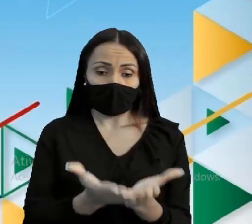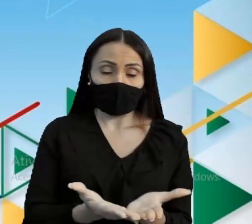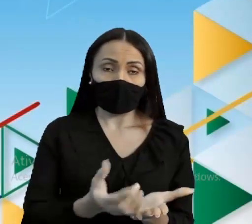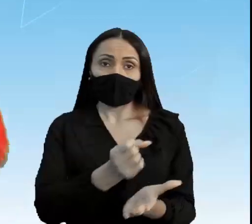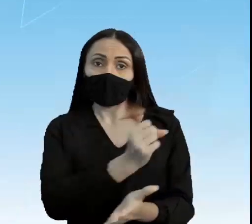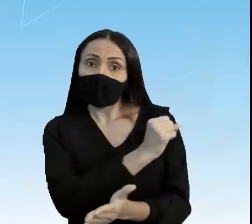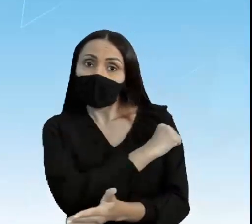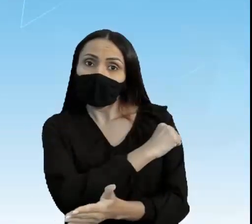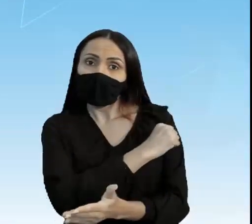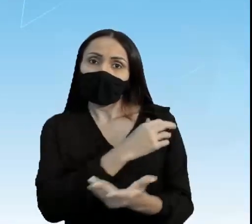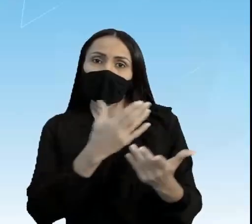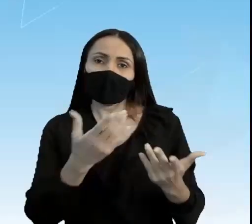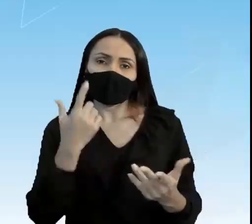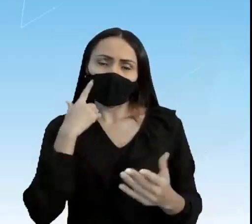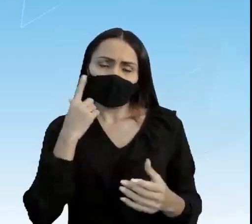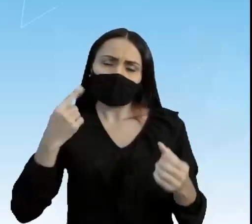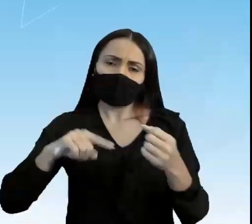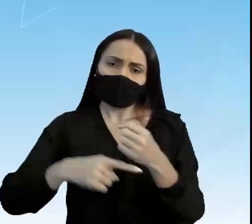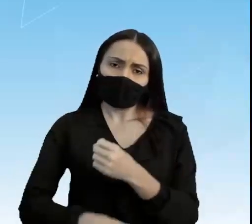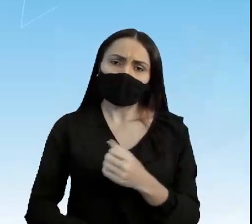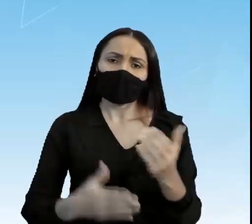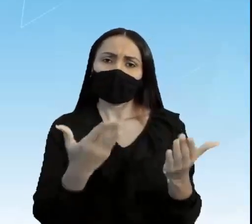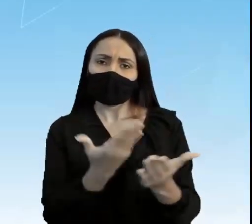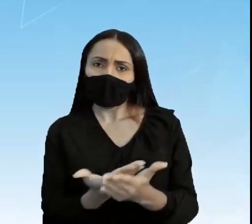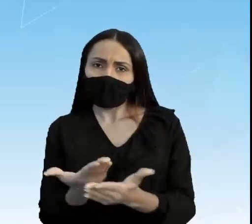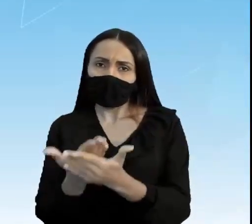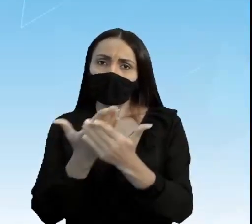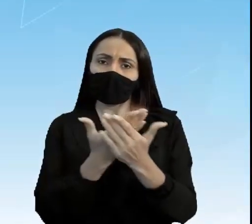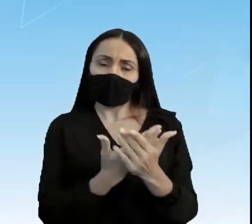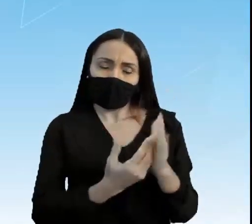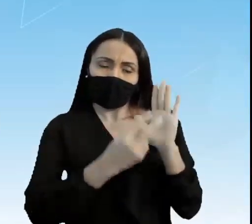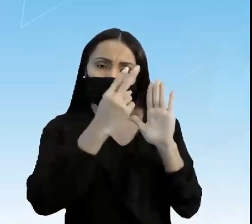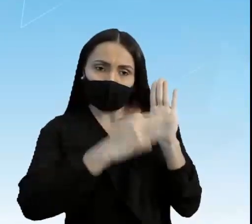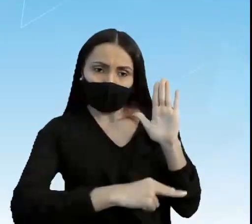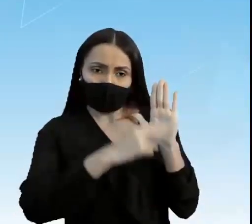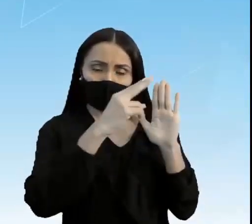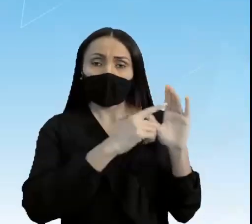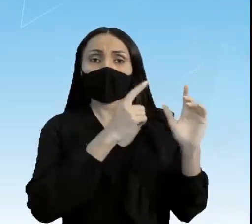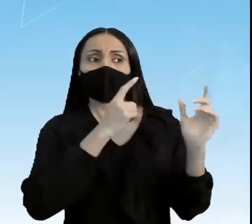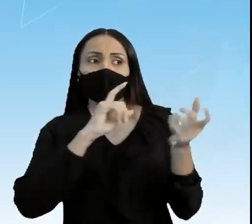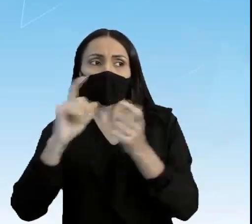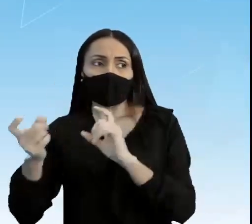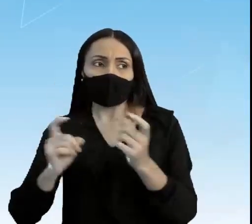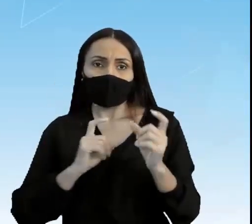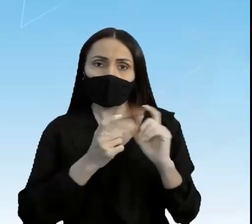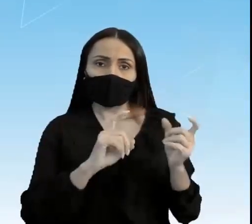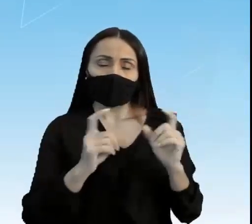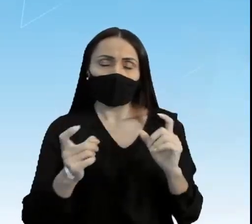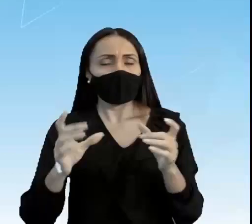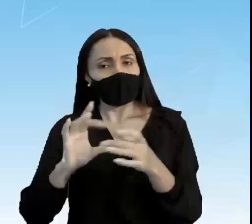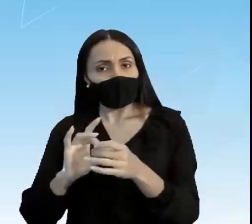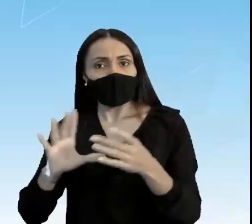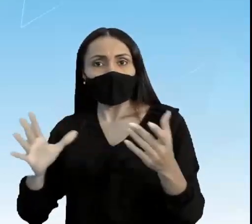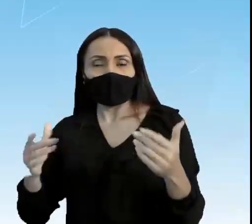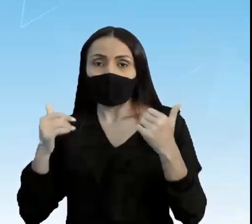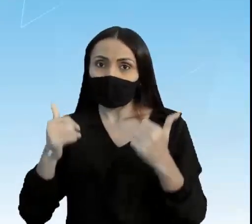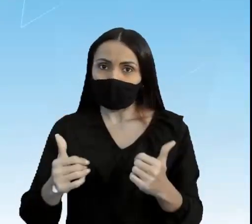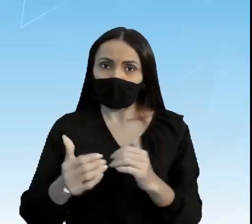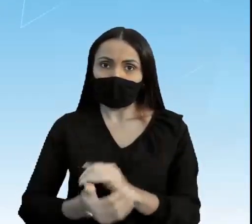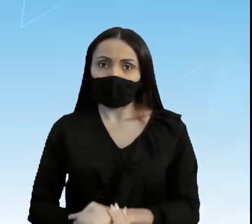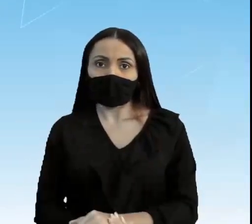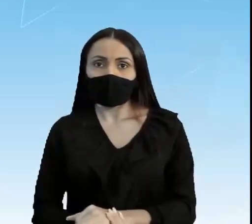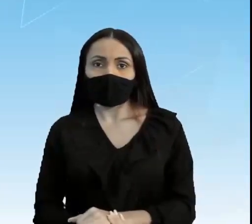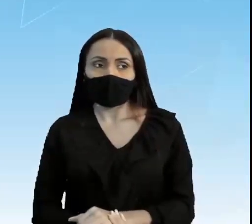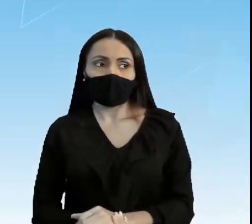ano, que vocês quiserem se aprofundarem nas discussões, fiquem à vontade. Né?